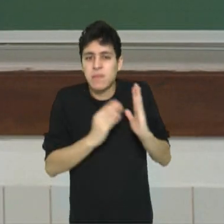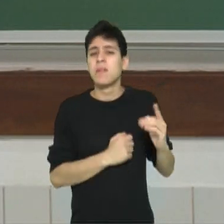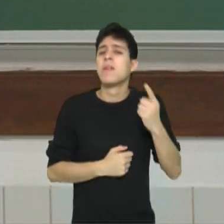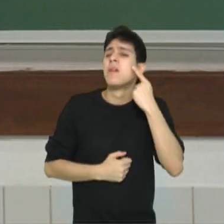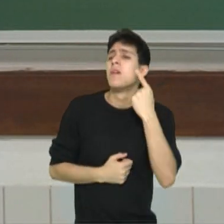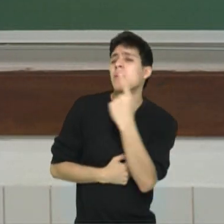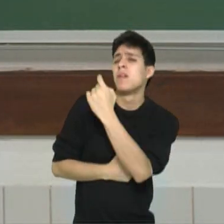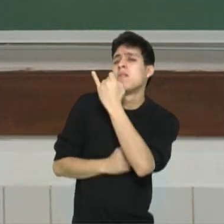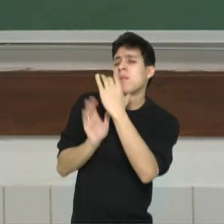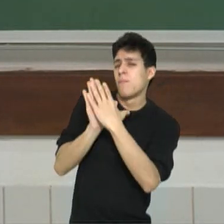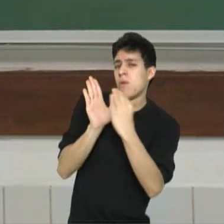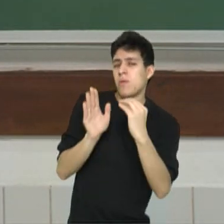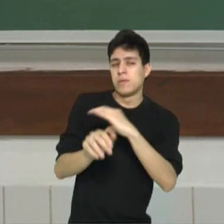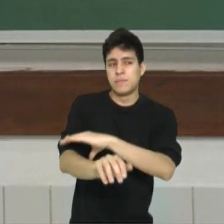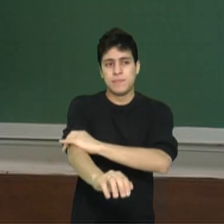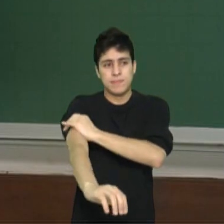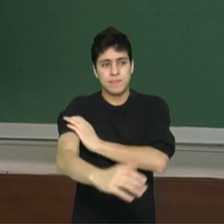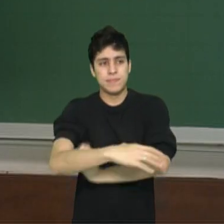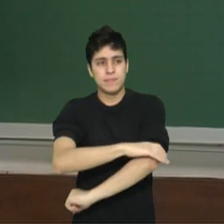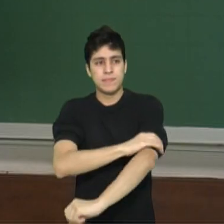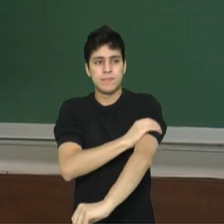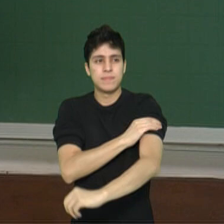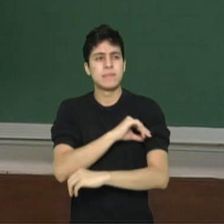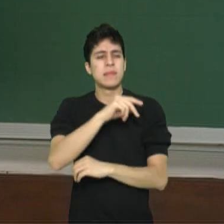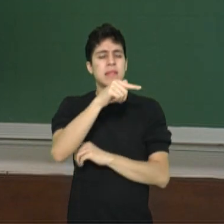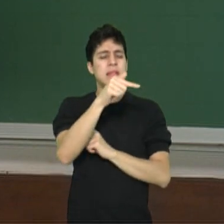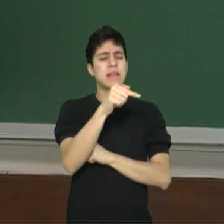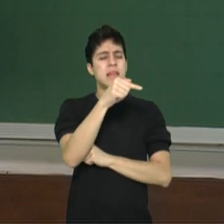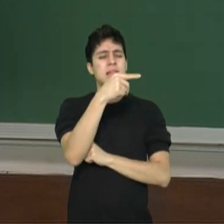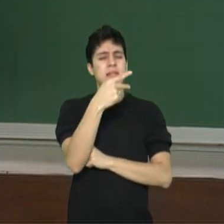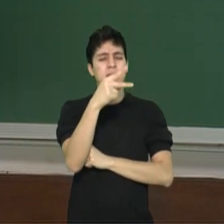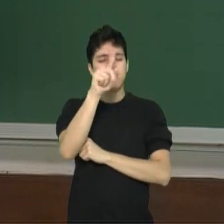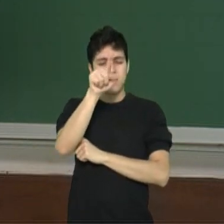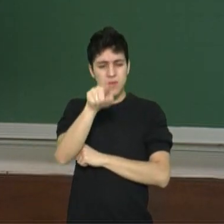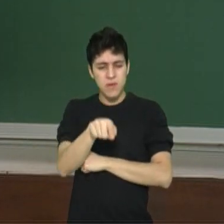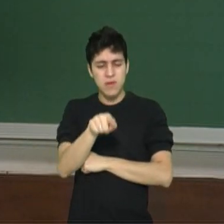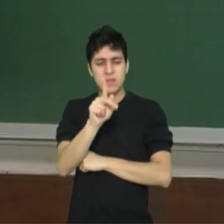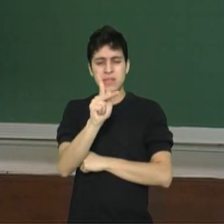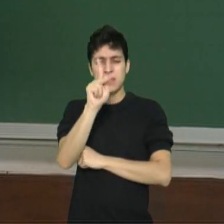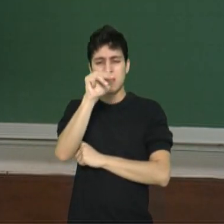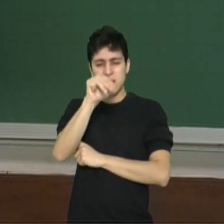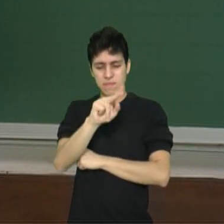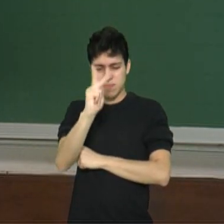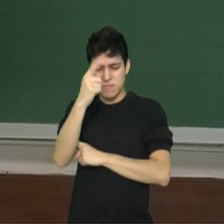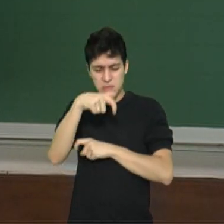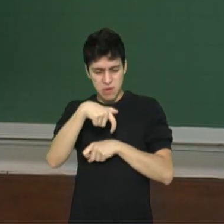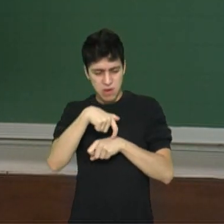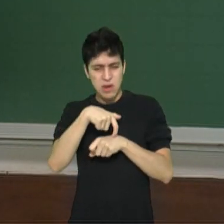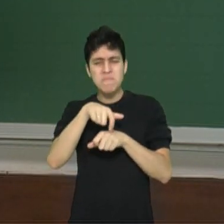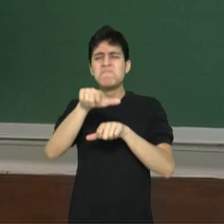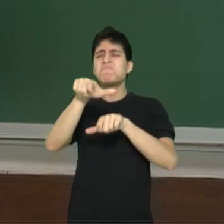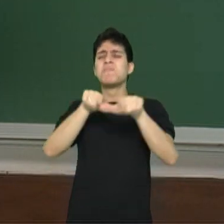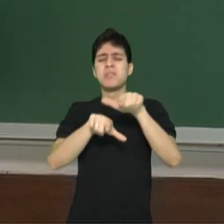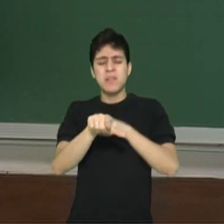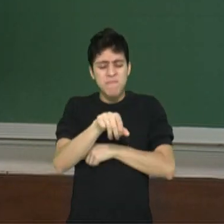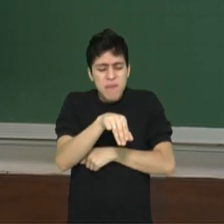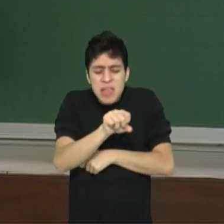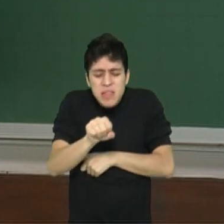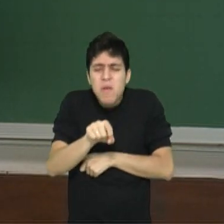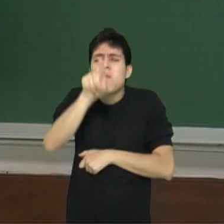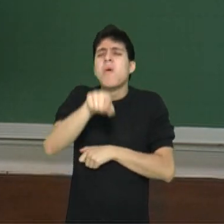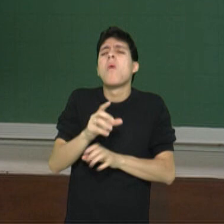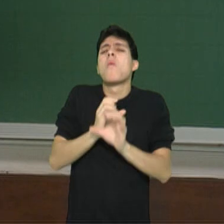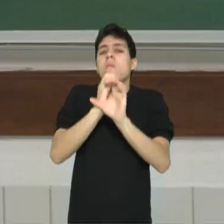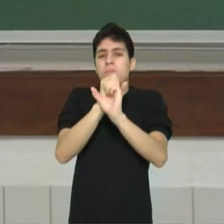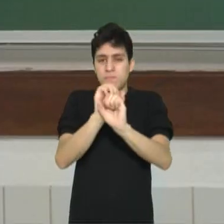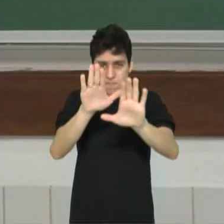aqui? 72 quilômetros por hora. Isso equivale quanto em metro por segundo? Pego